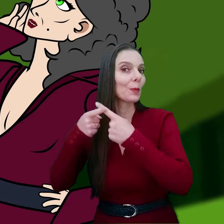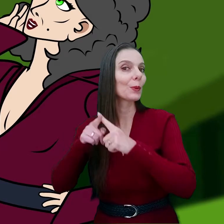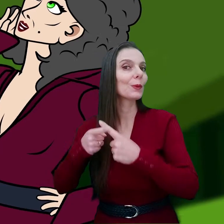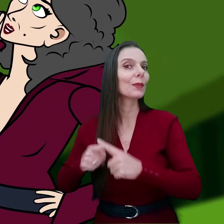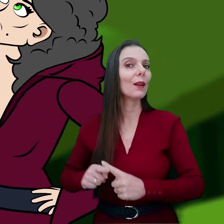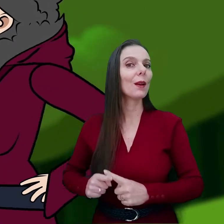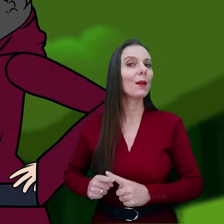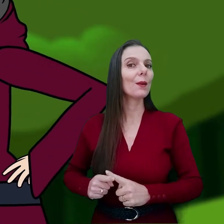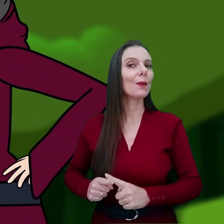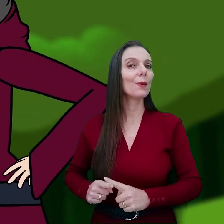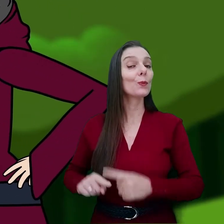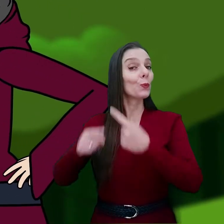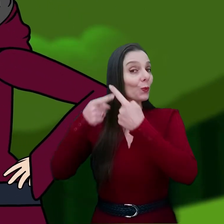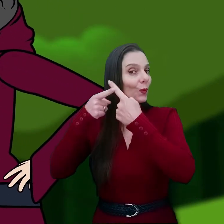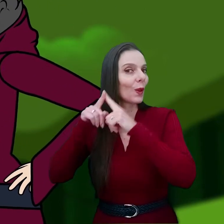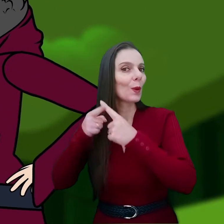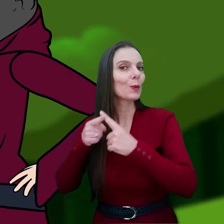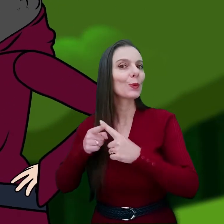Rapunzel!